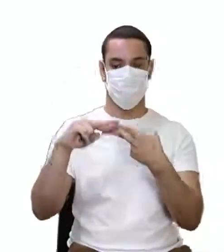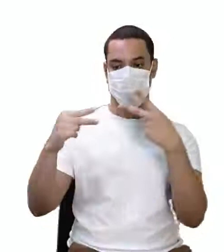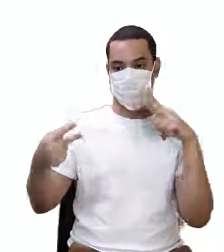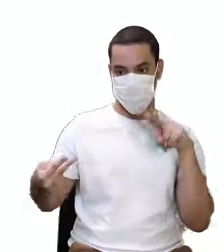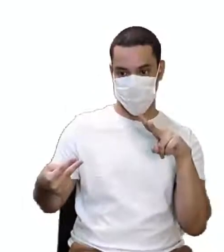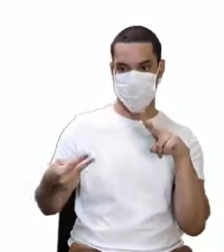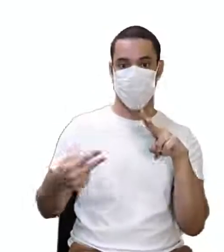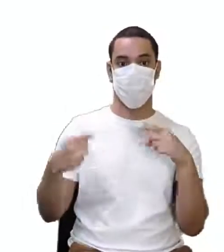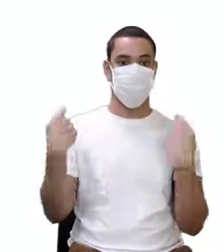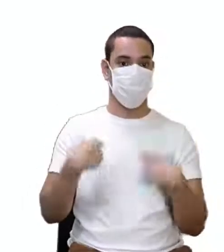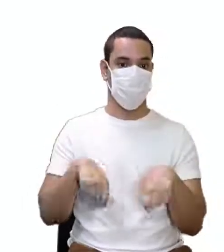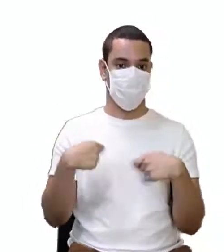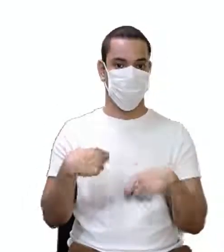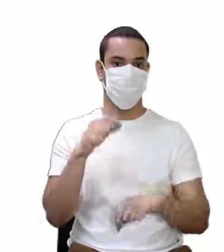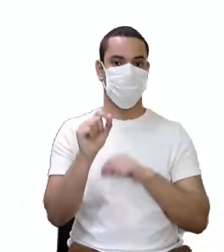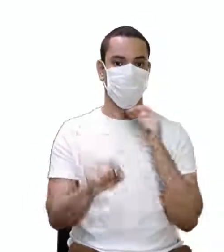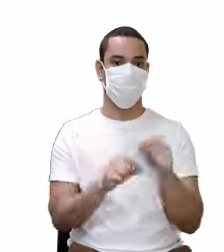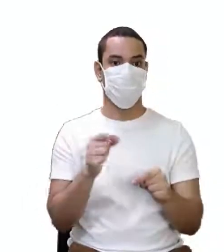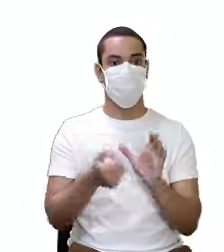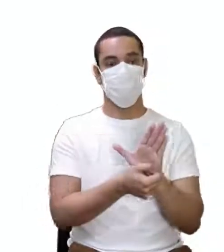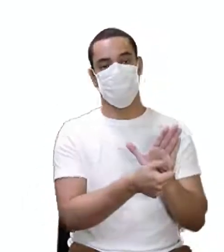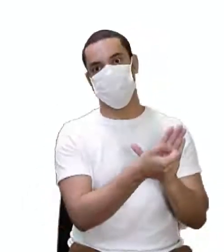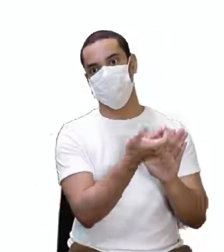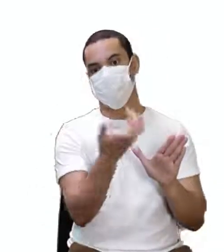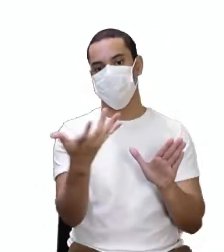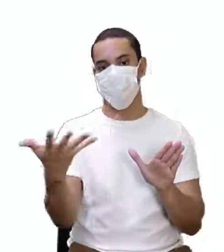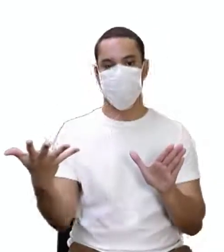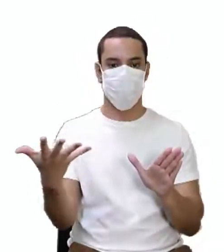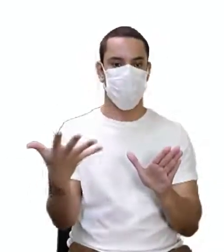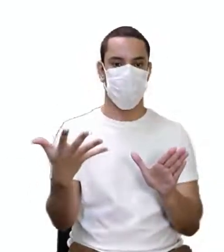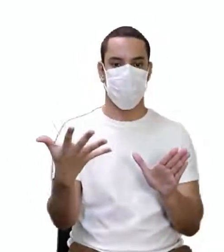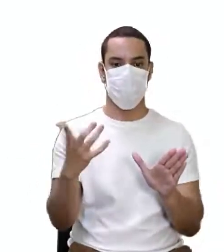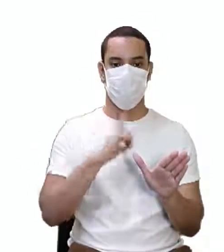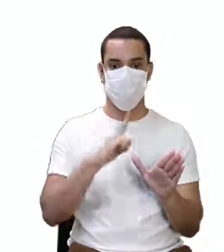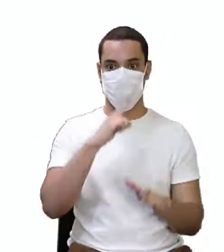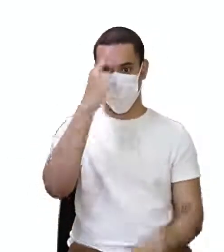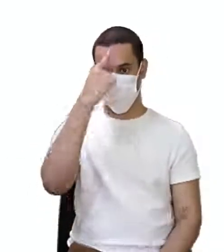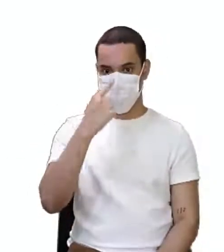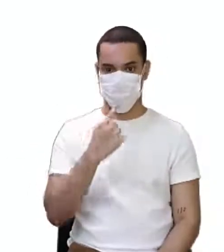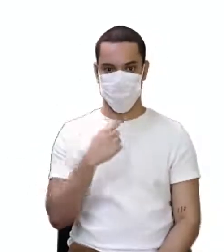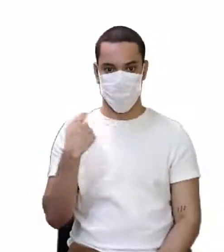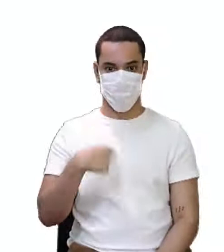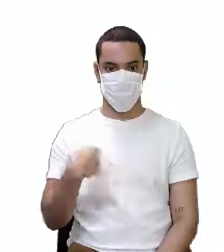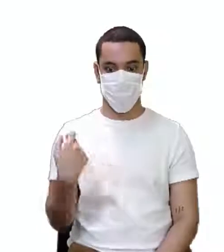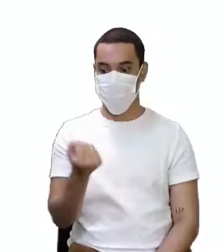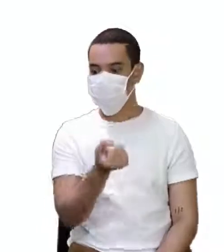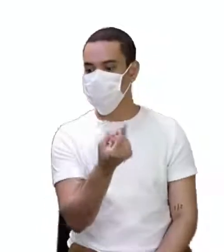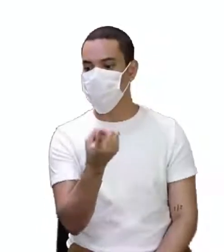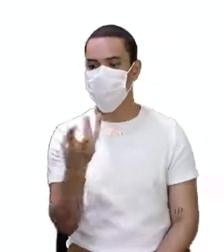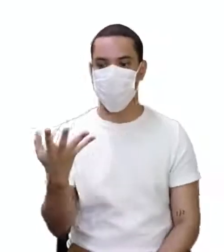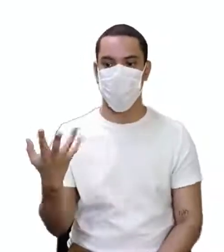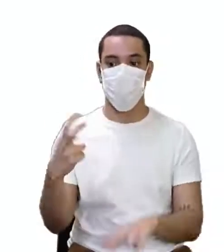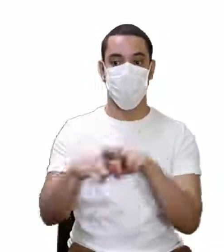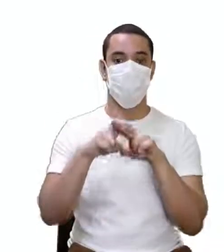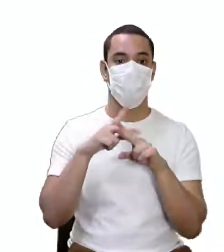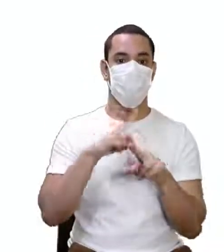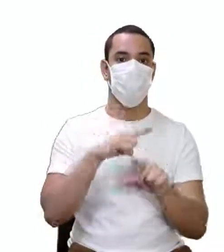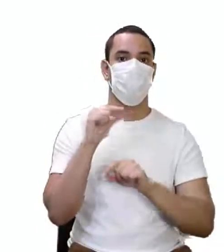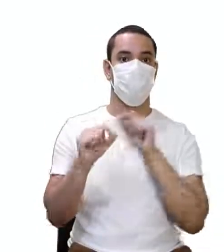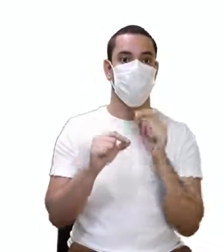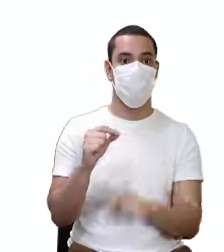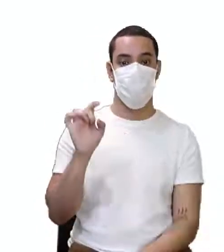e é necessário a multiplicação de espécies. Então, essa questão, esse mecanismo,